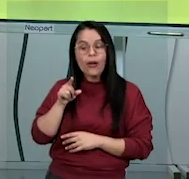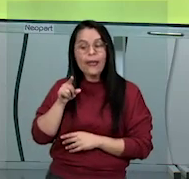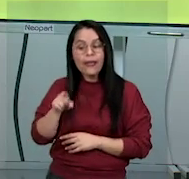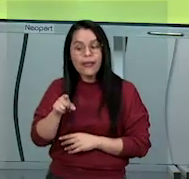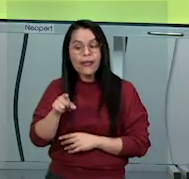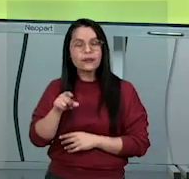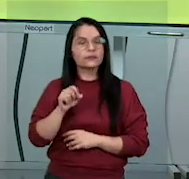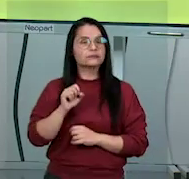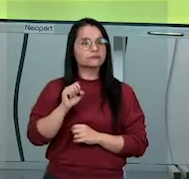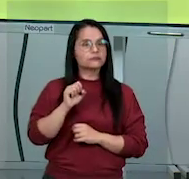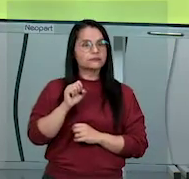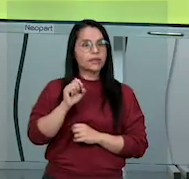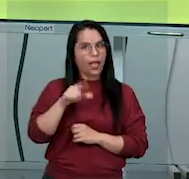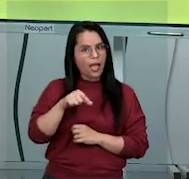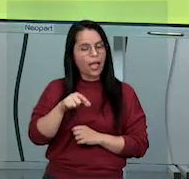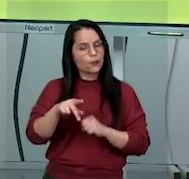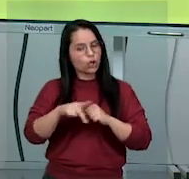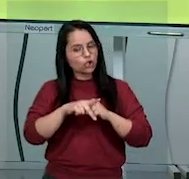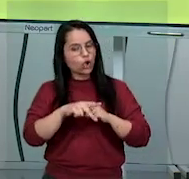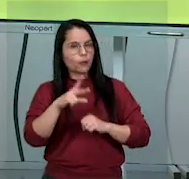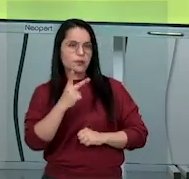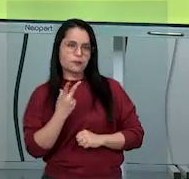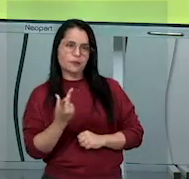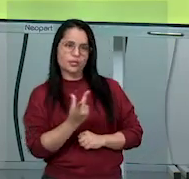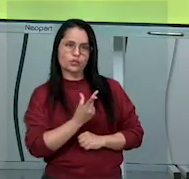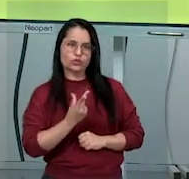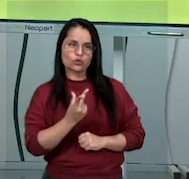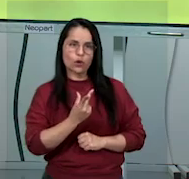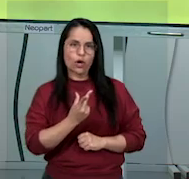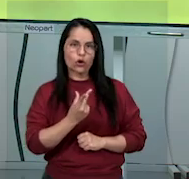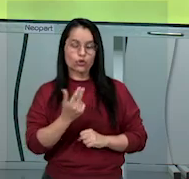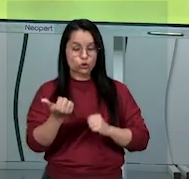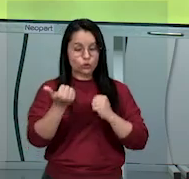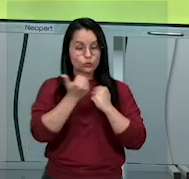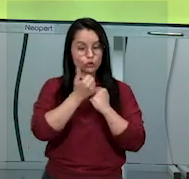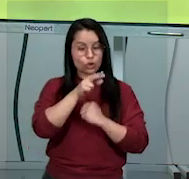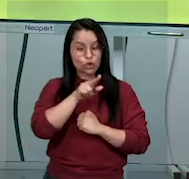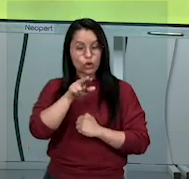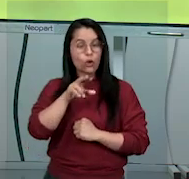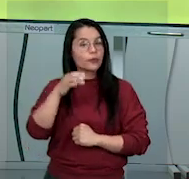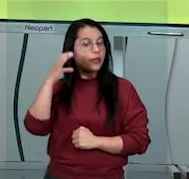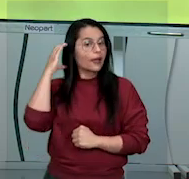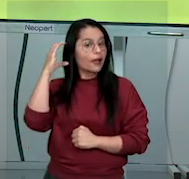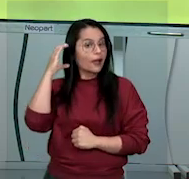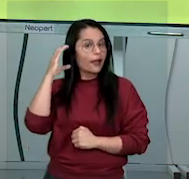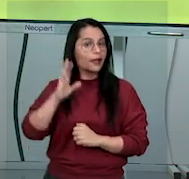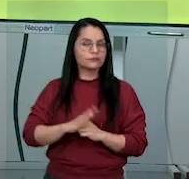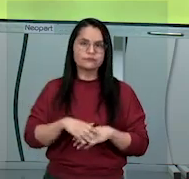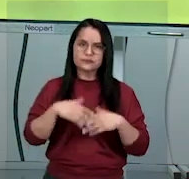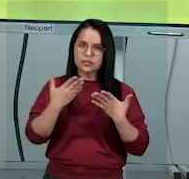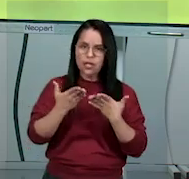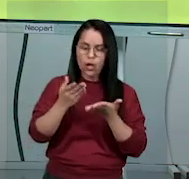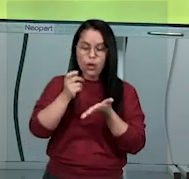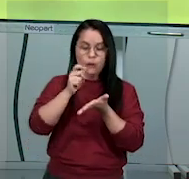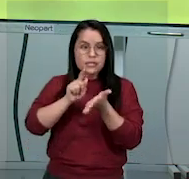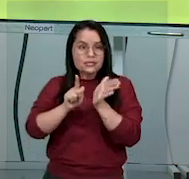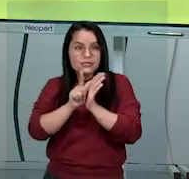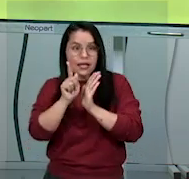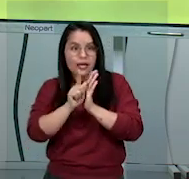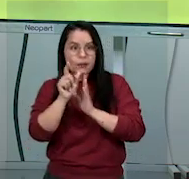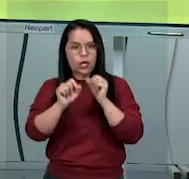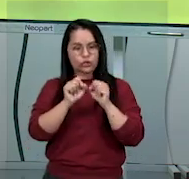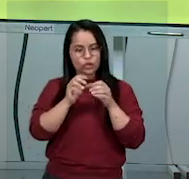pronome pessoal. Eu estou substituindo por um nome que é rádio. Mas na gramática, esse conjunto